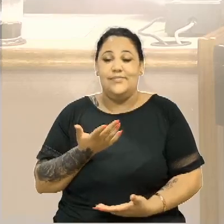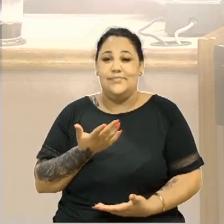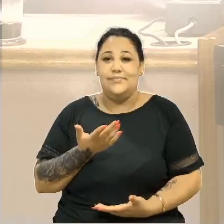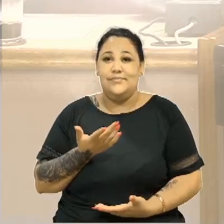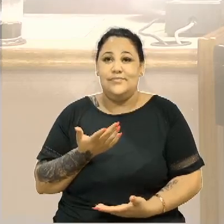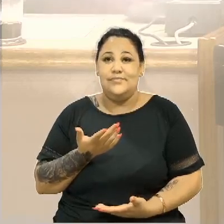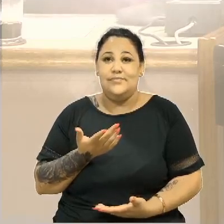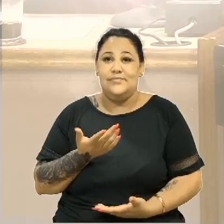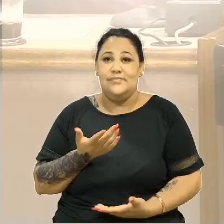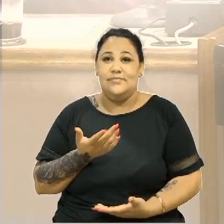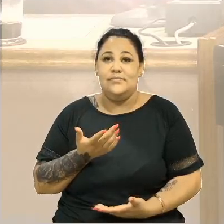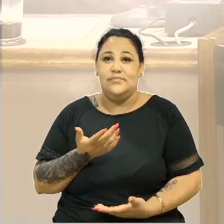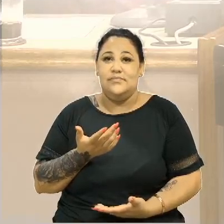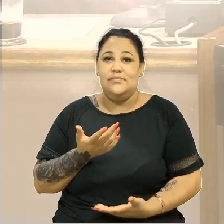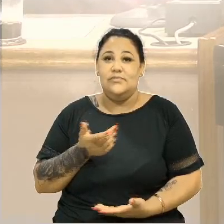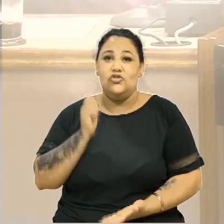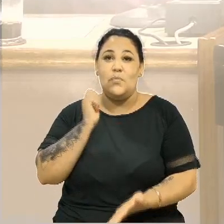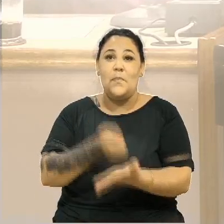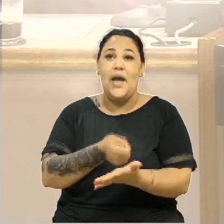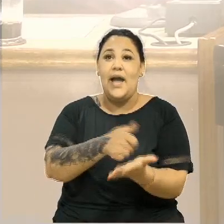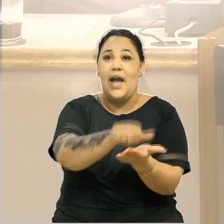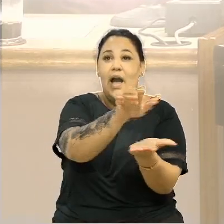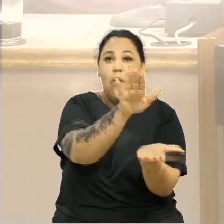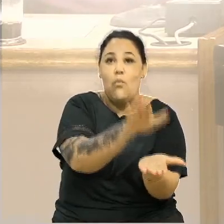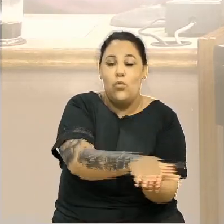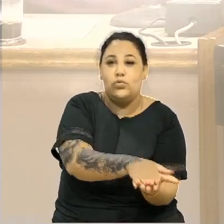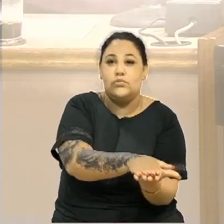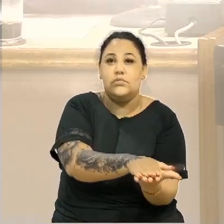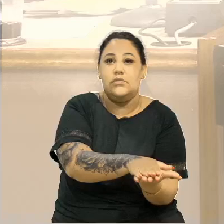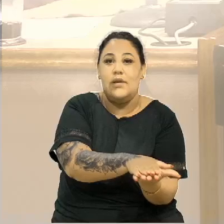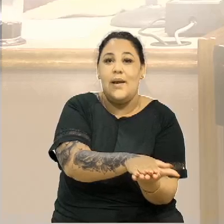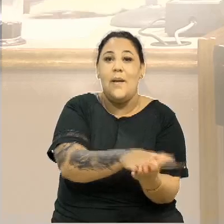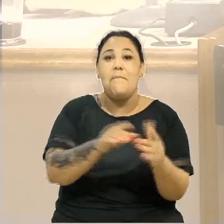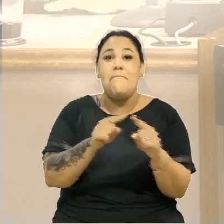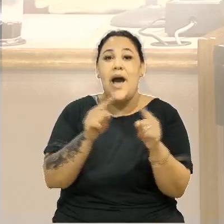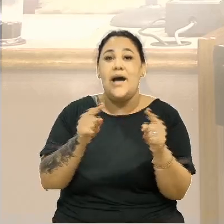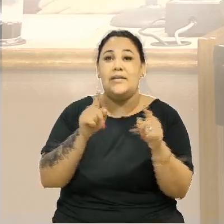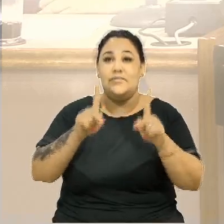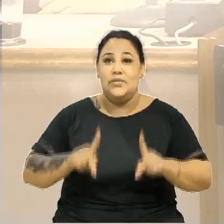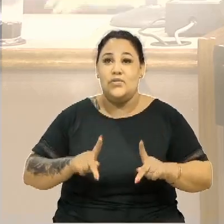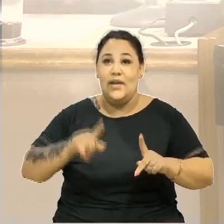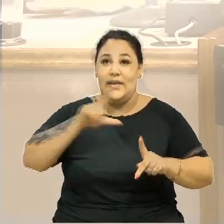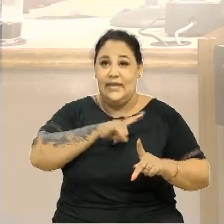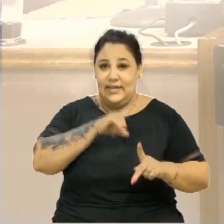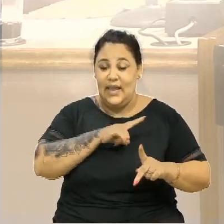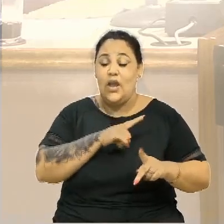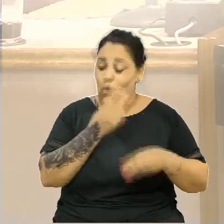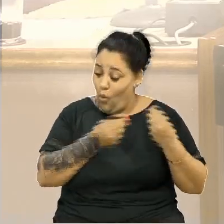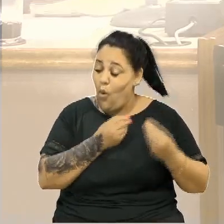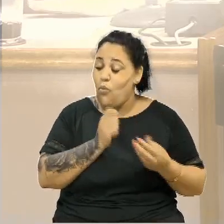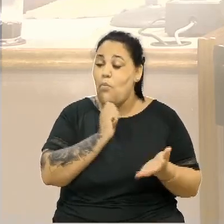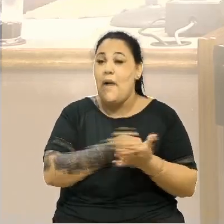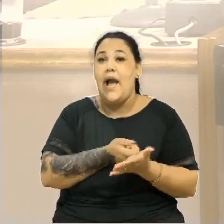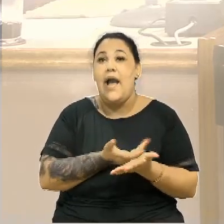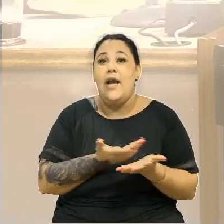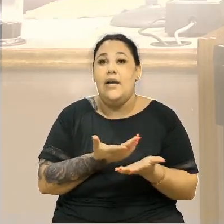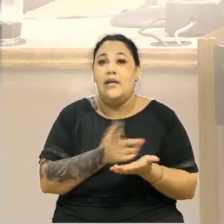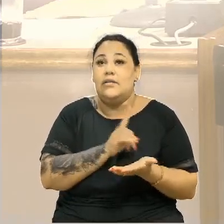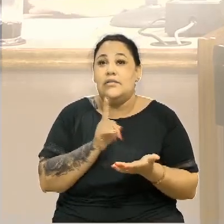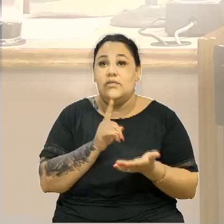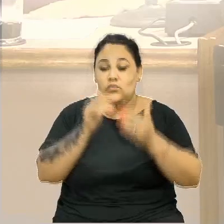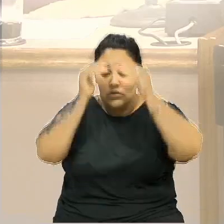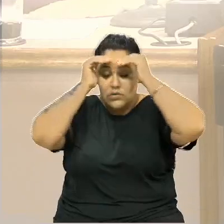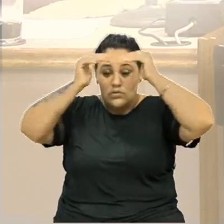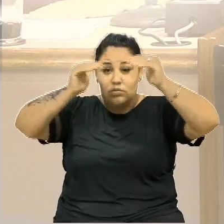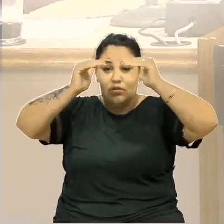condições de pagar o valor da multa. Mas essas pessoas que têm condições, que vão para a rua fazer baderna e são desrespeitosas, e o